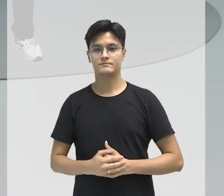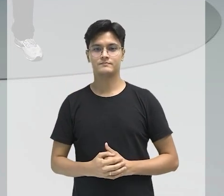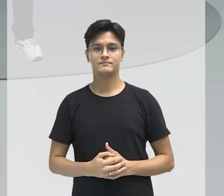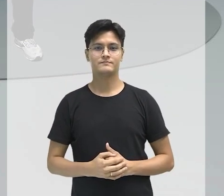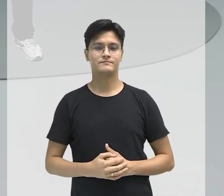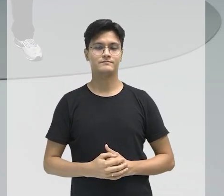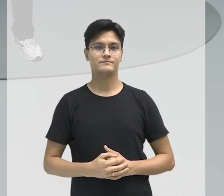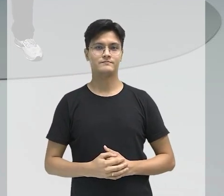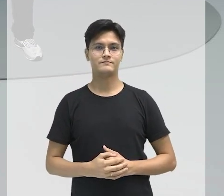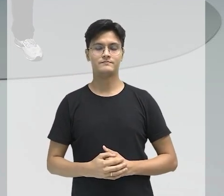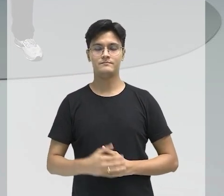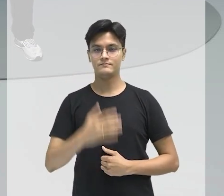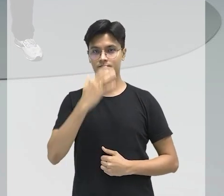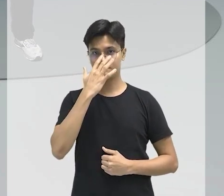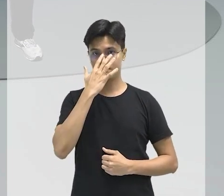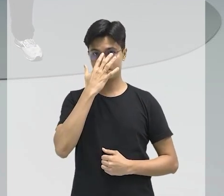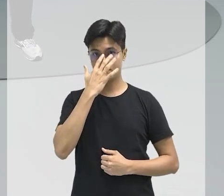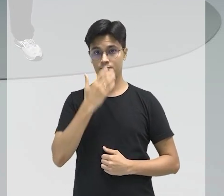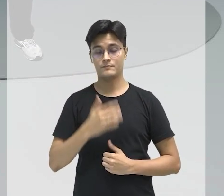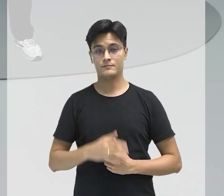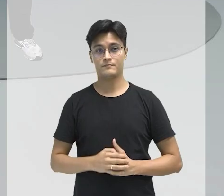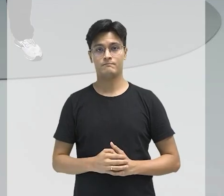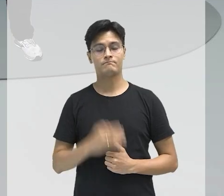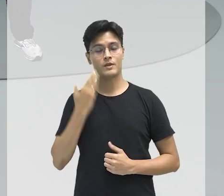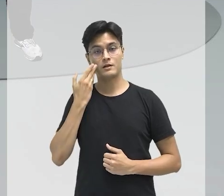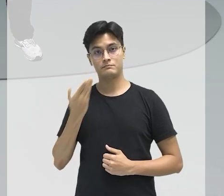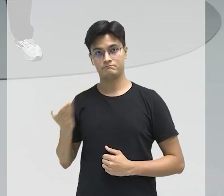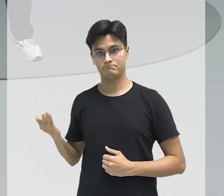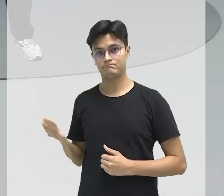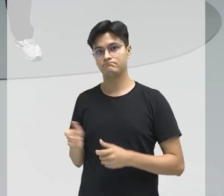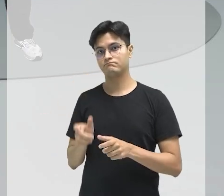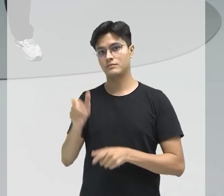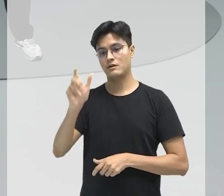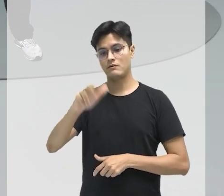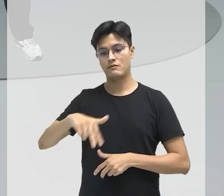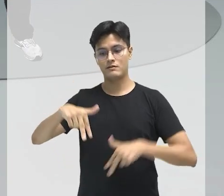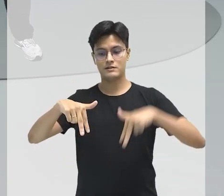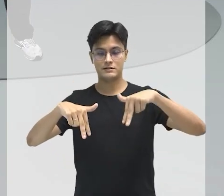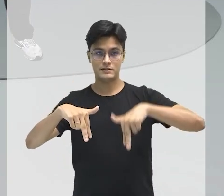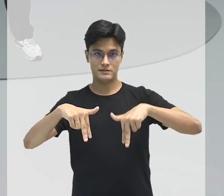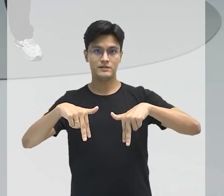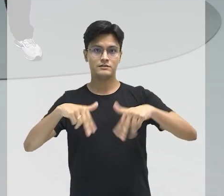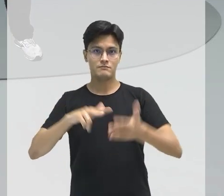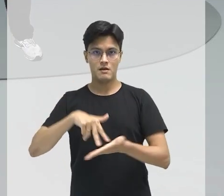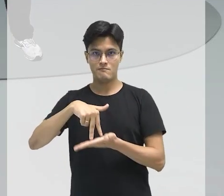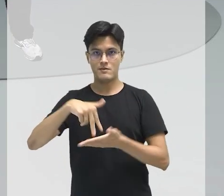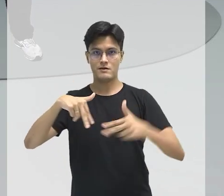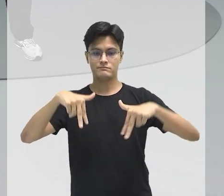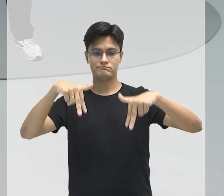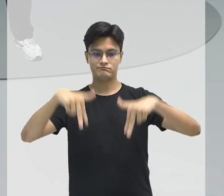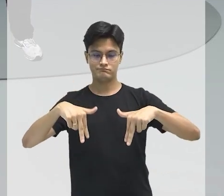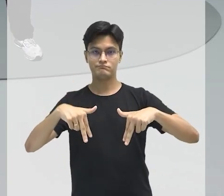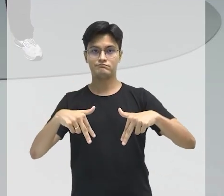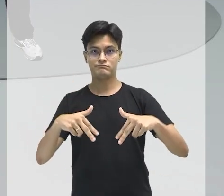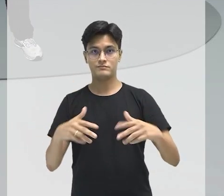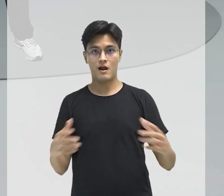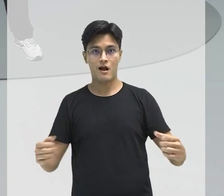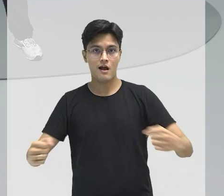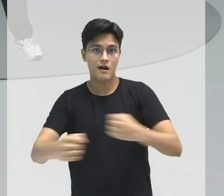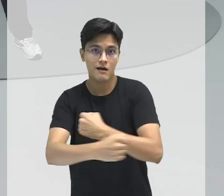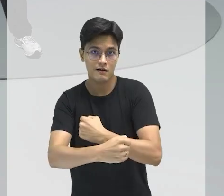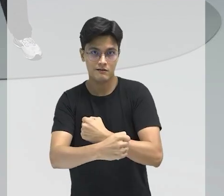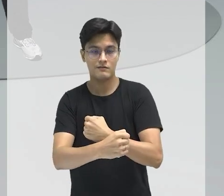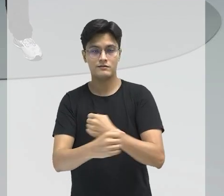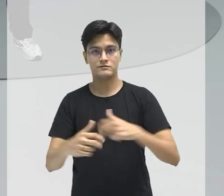ó. Isso, né? Os guerreiros iniciam a luta em pé, se agarrando pela